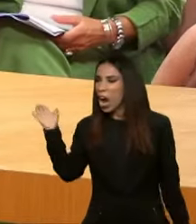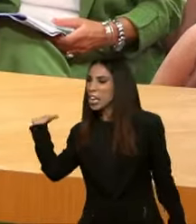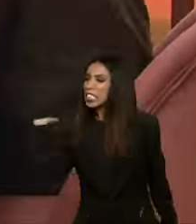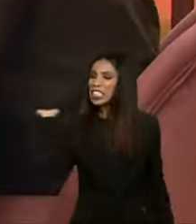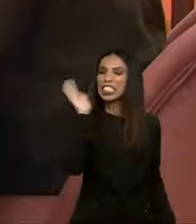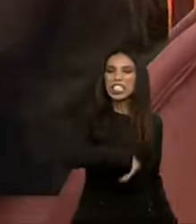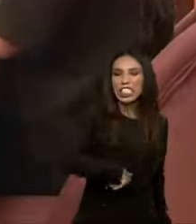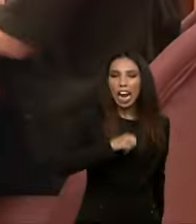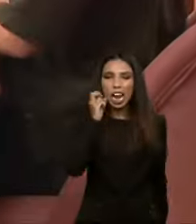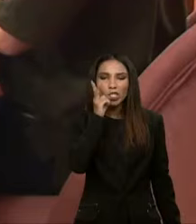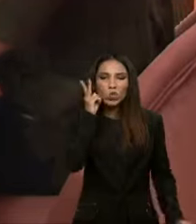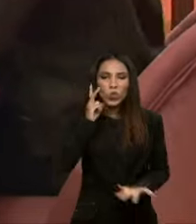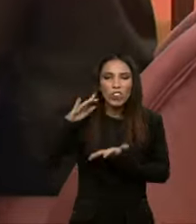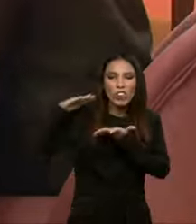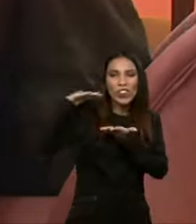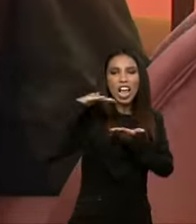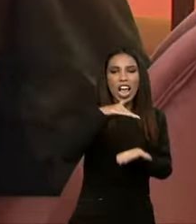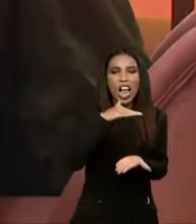É isso,